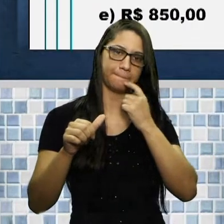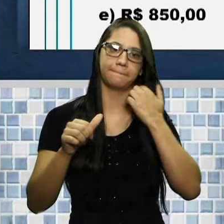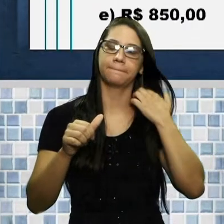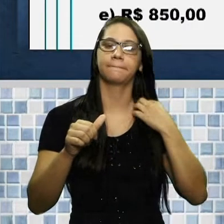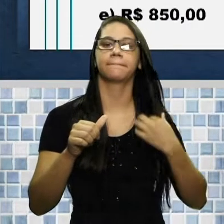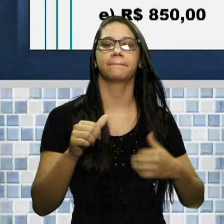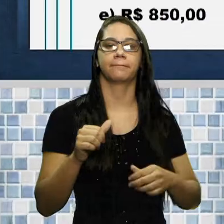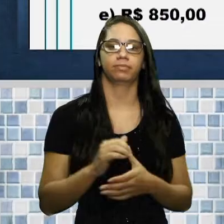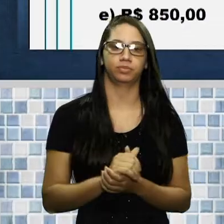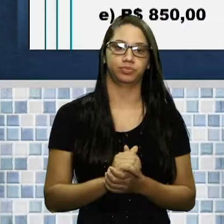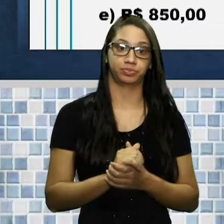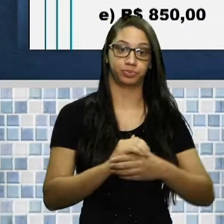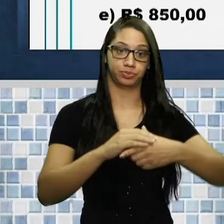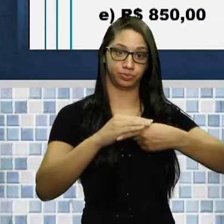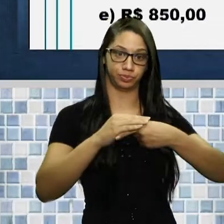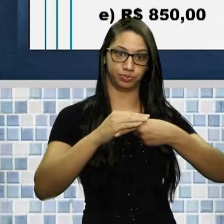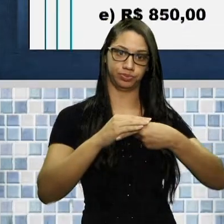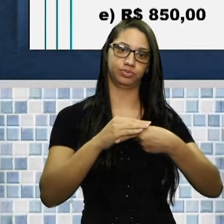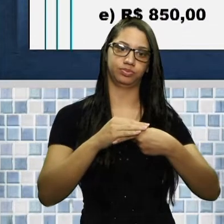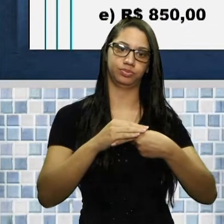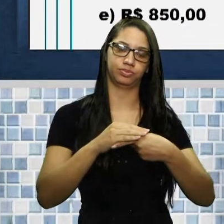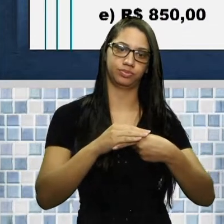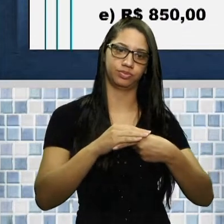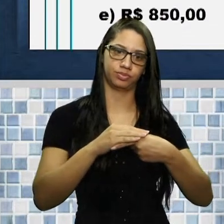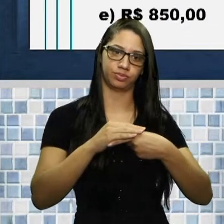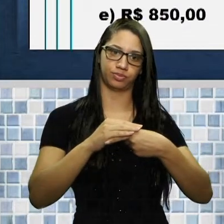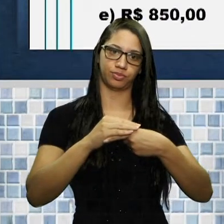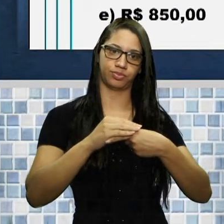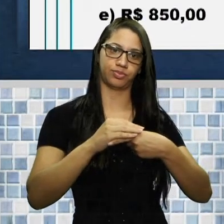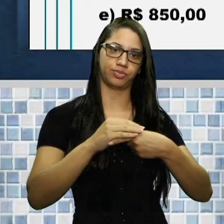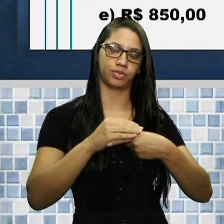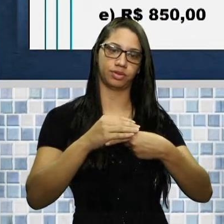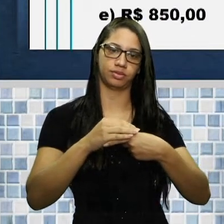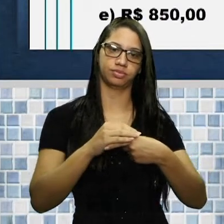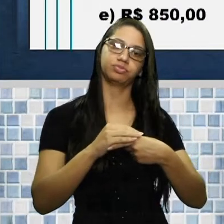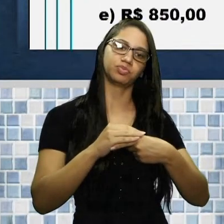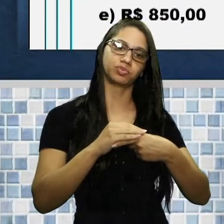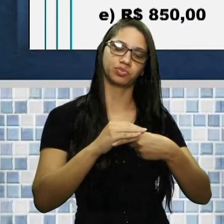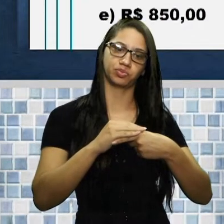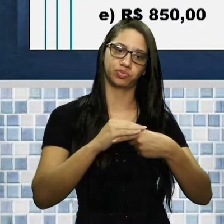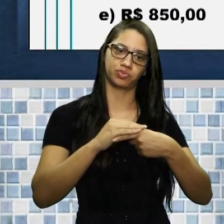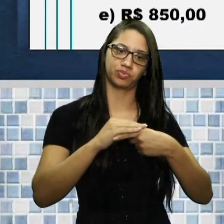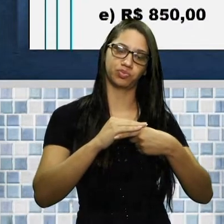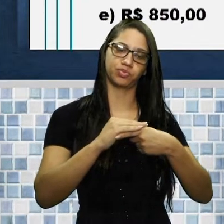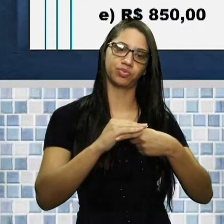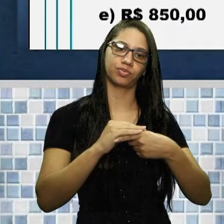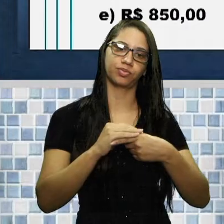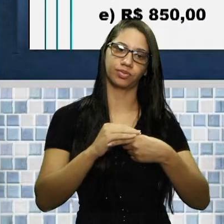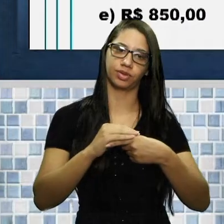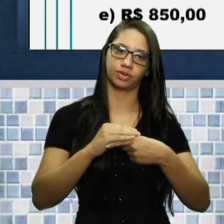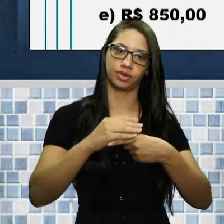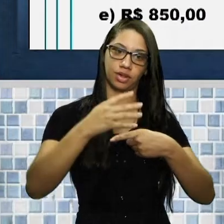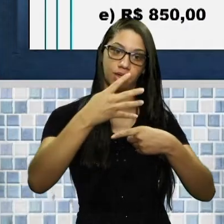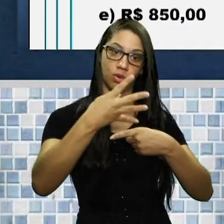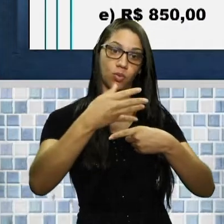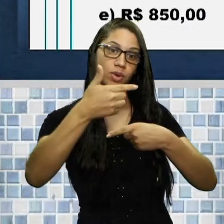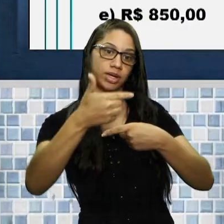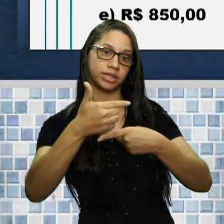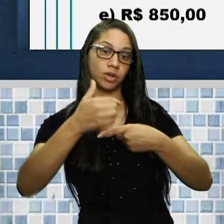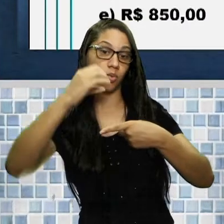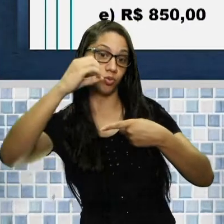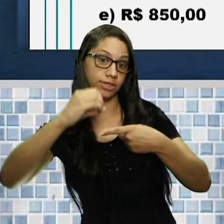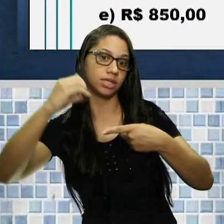ali no denominador eu tenho duas casas decimal, eu acrescento ao numerador dois zeros